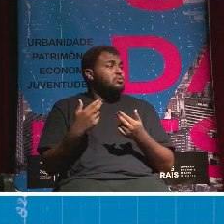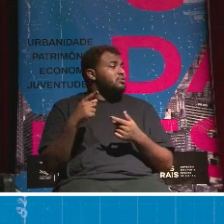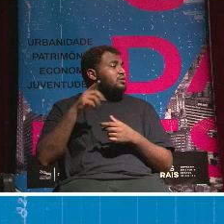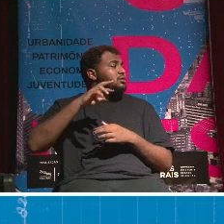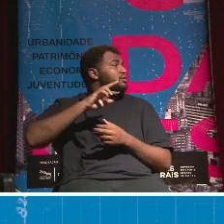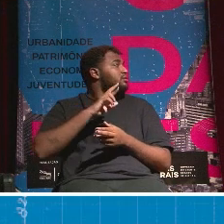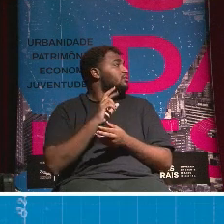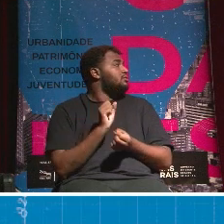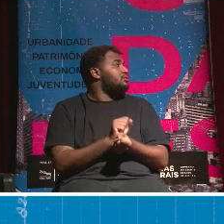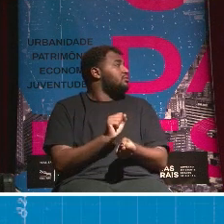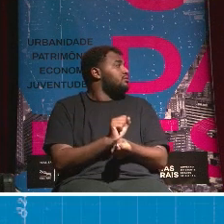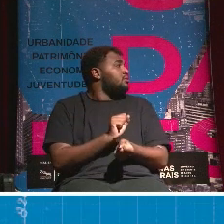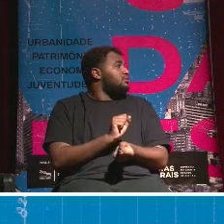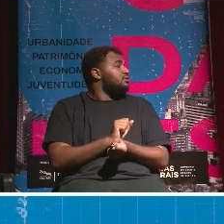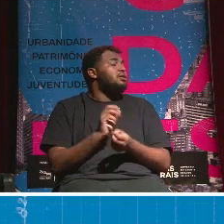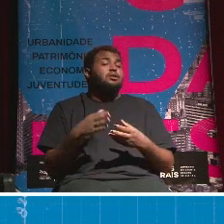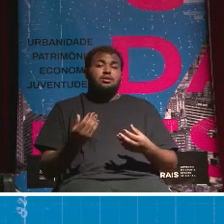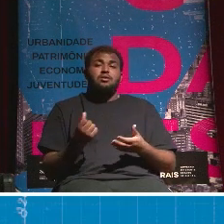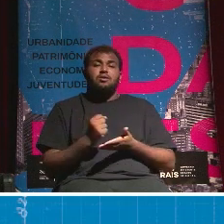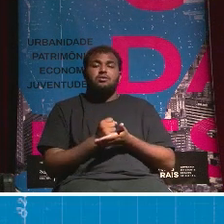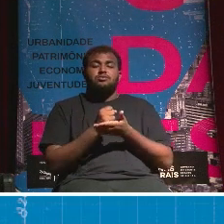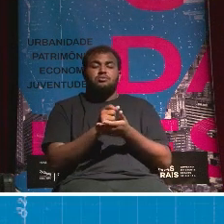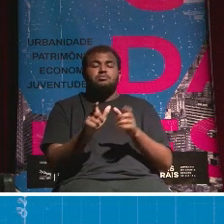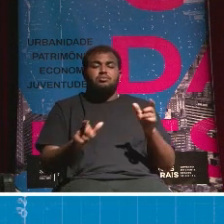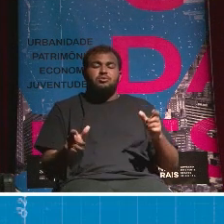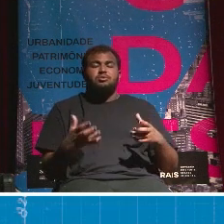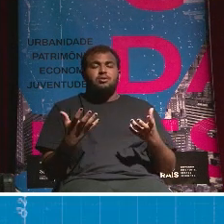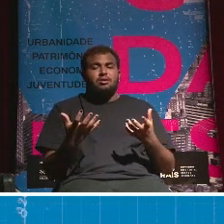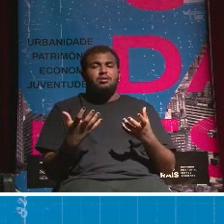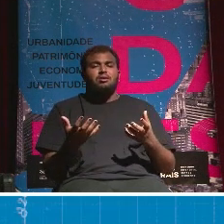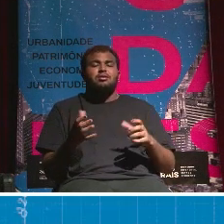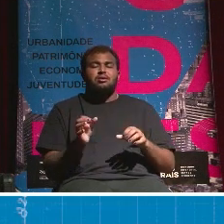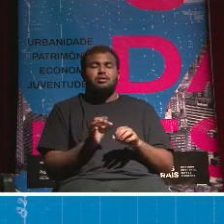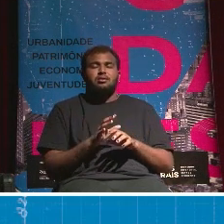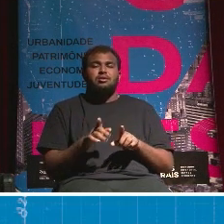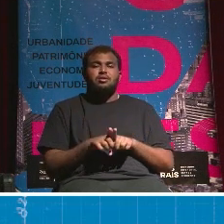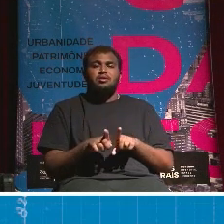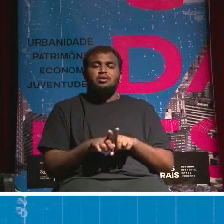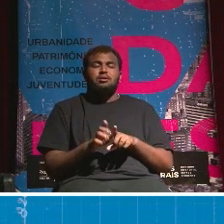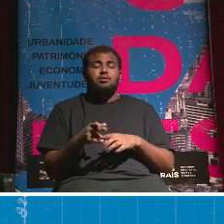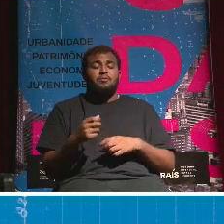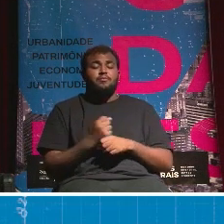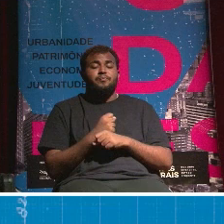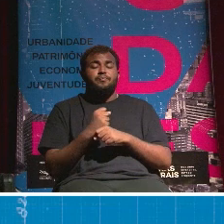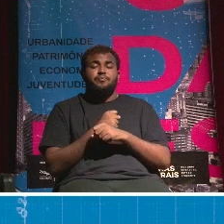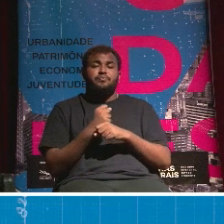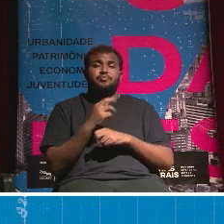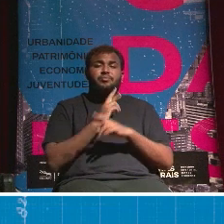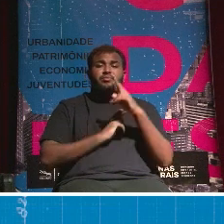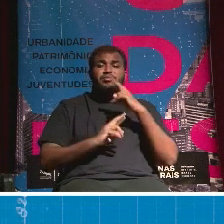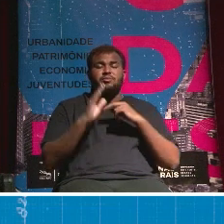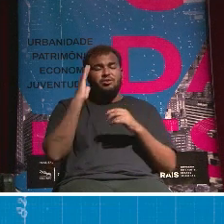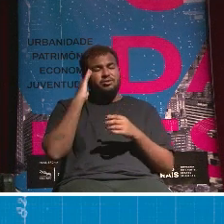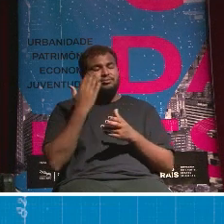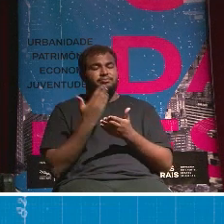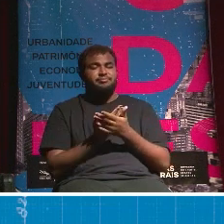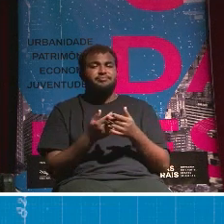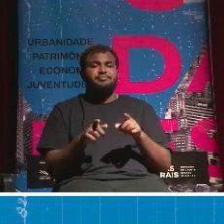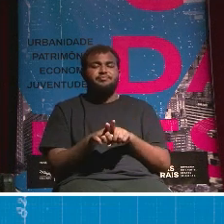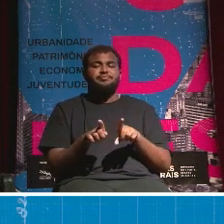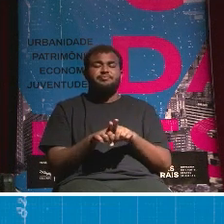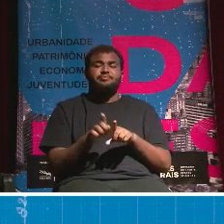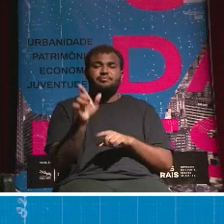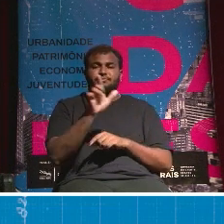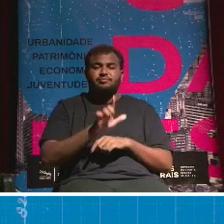esperando. Então, colabore com quem está disposto, como forma de iniciar, para construir essa relação de confiança. E essa ideia de que, nessa